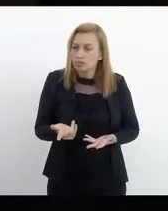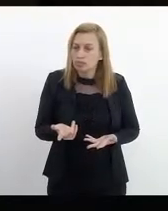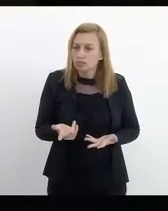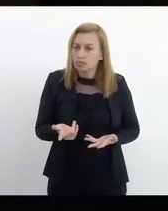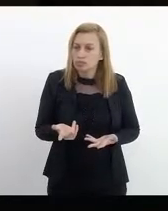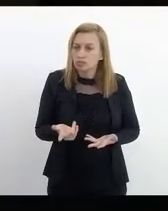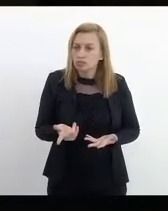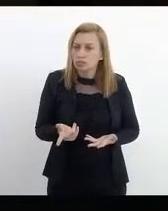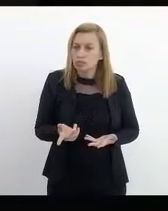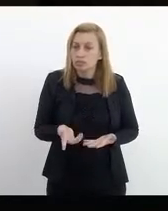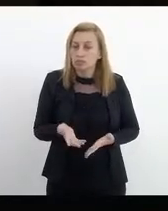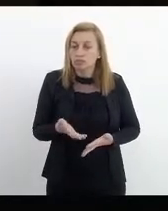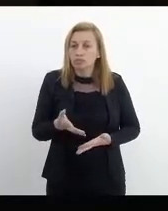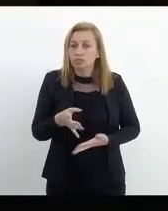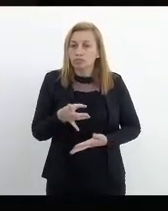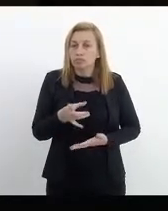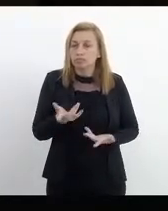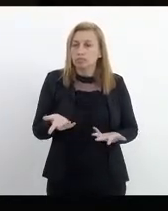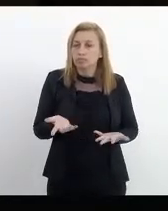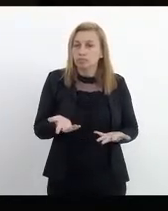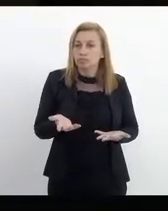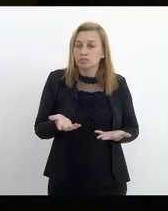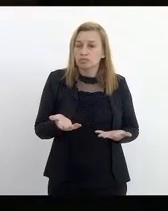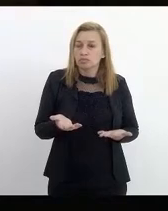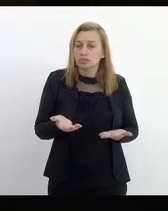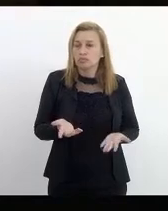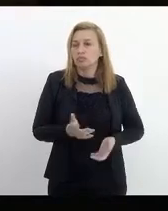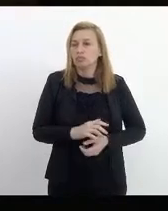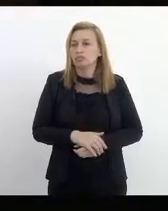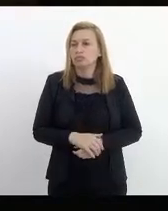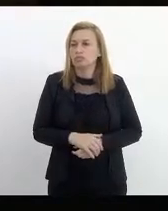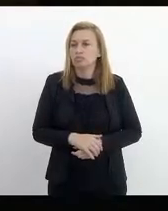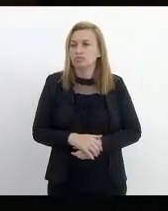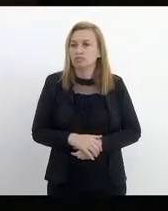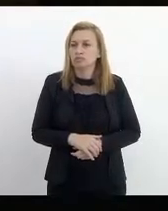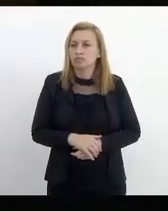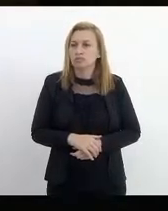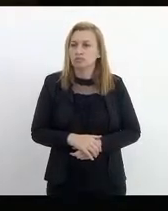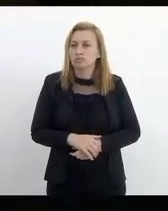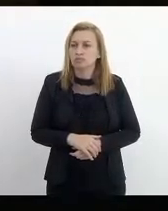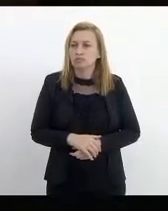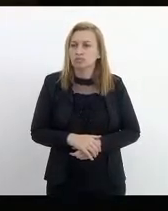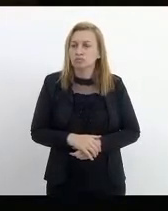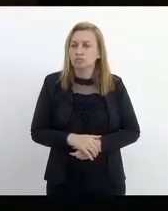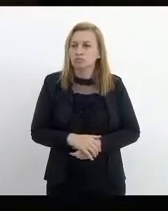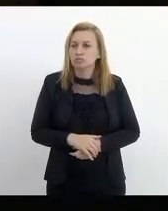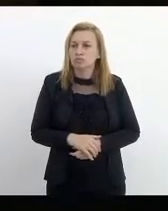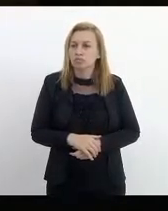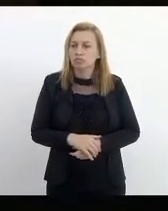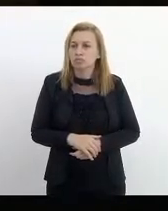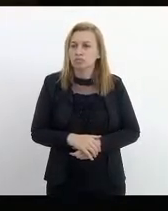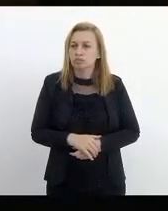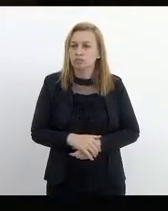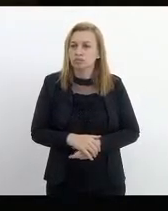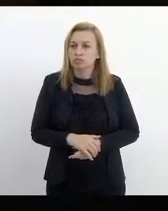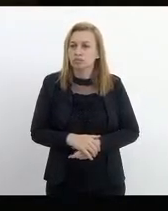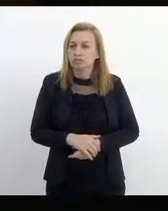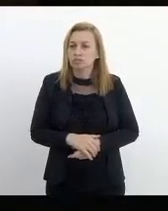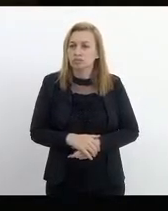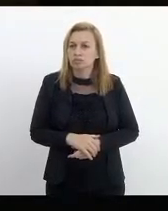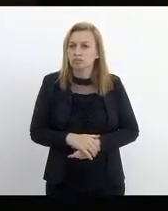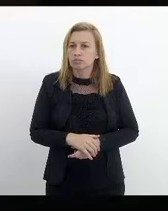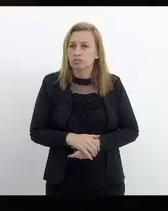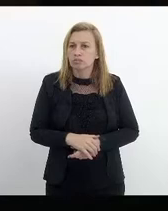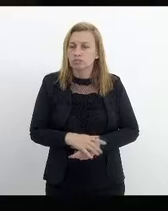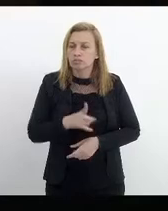ficar perplexo e é pela pelo anúncio ou por aquilo